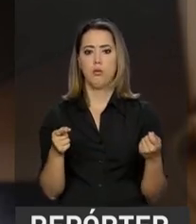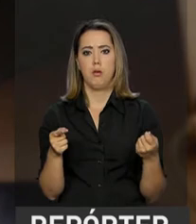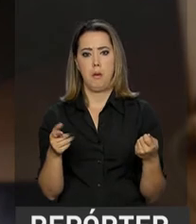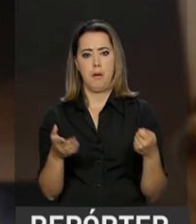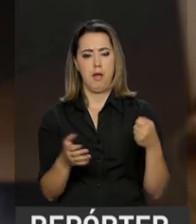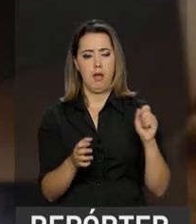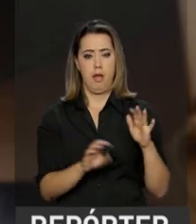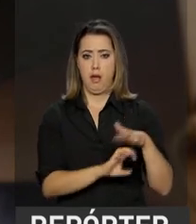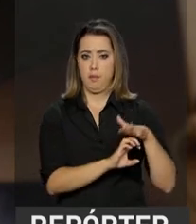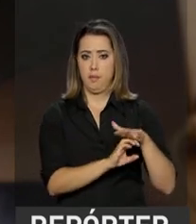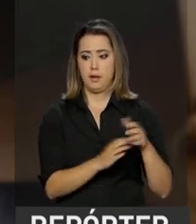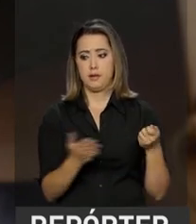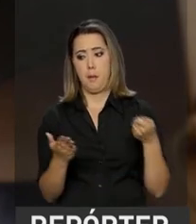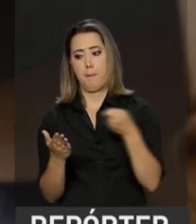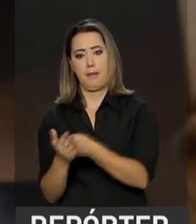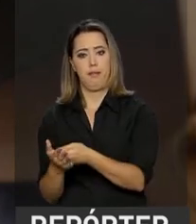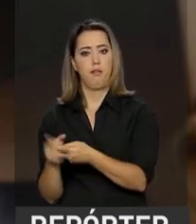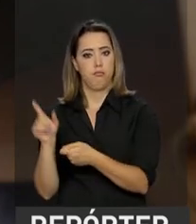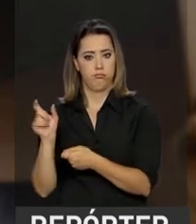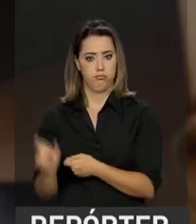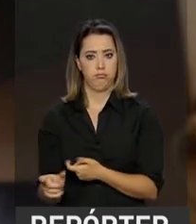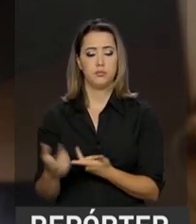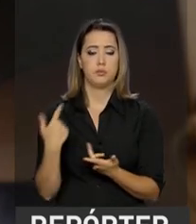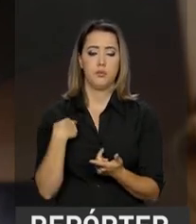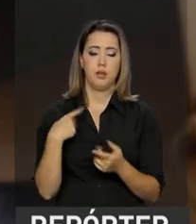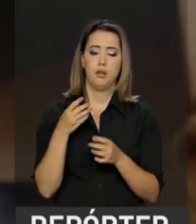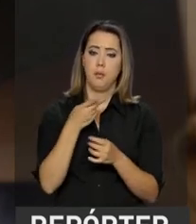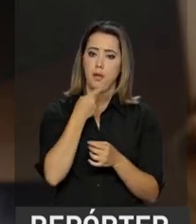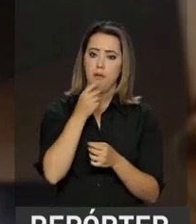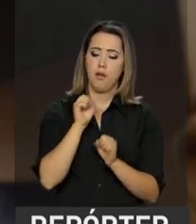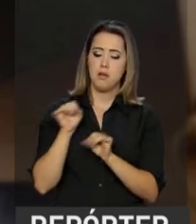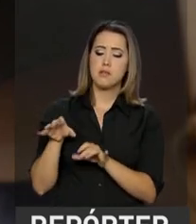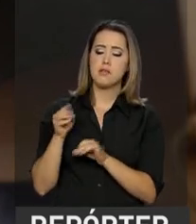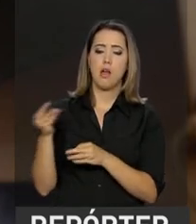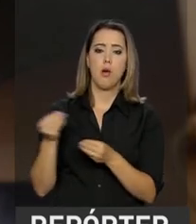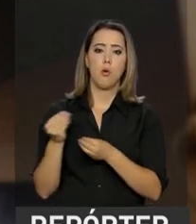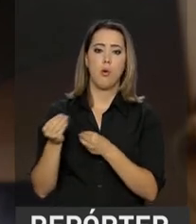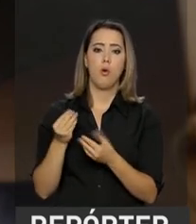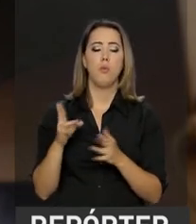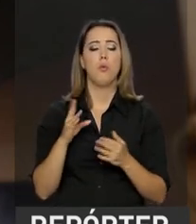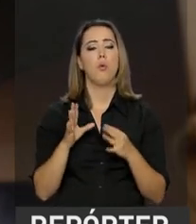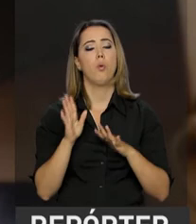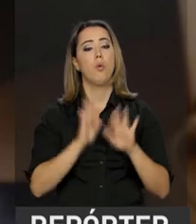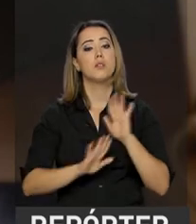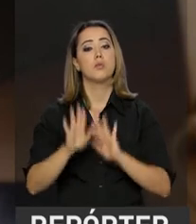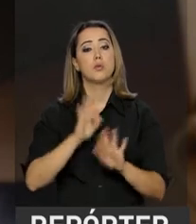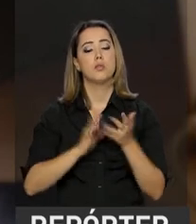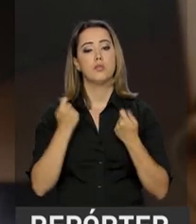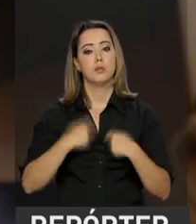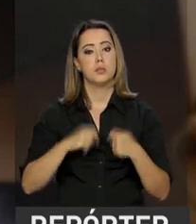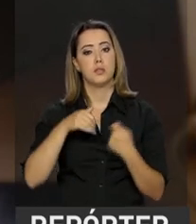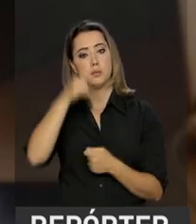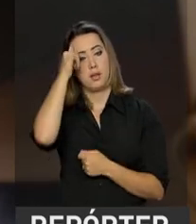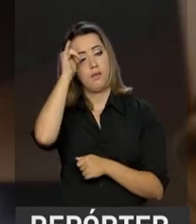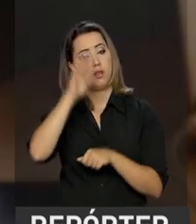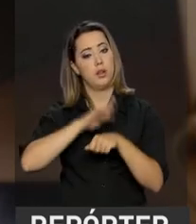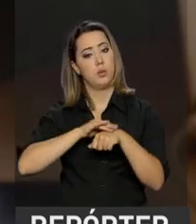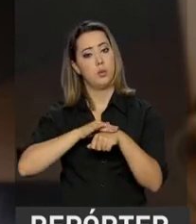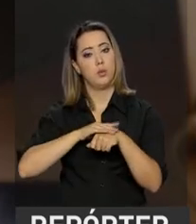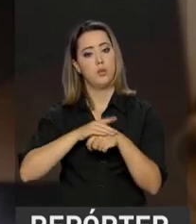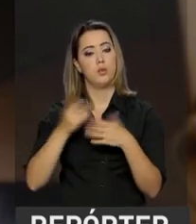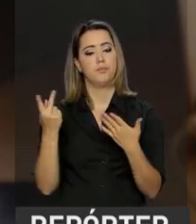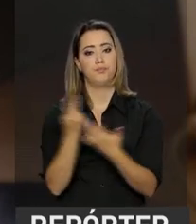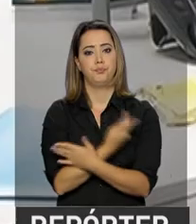escrito a empresa também deverá instruir os empregados de maneira expressa quanto aos cuidados a tomar para evitar doenças e acidentes